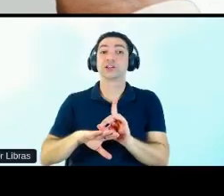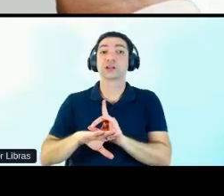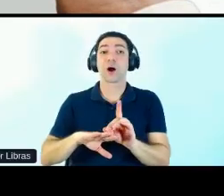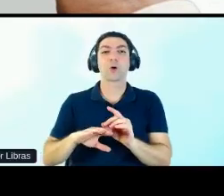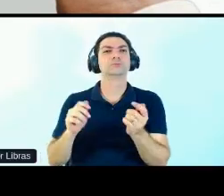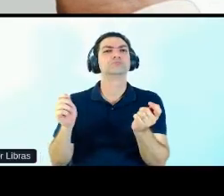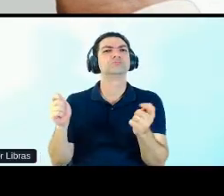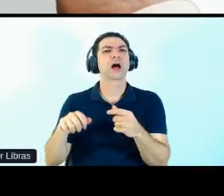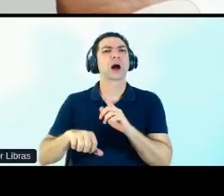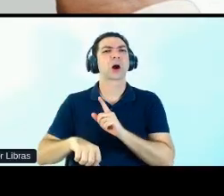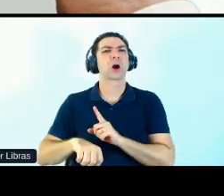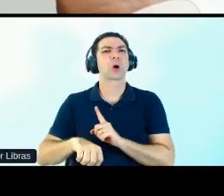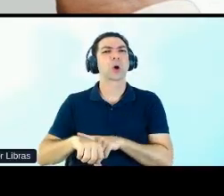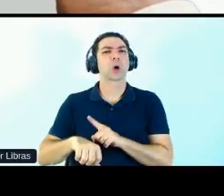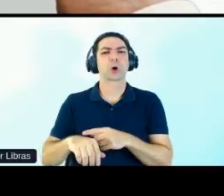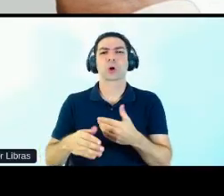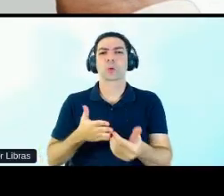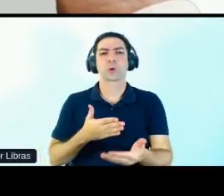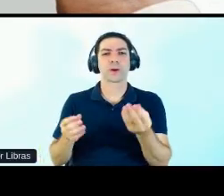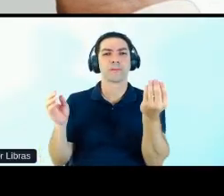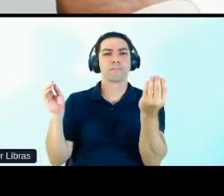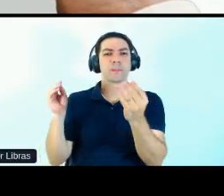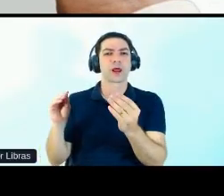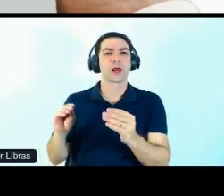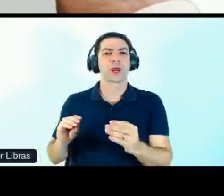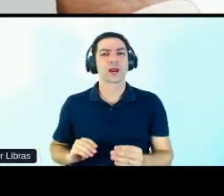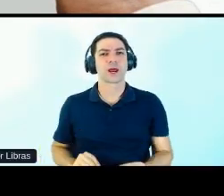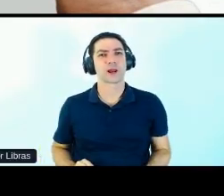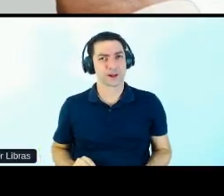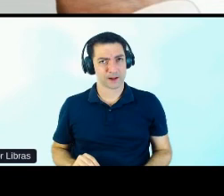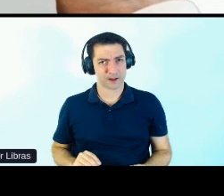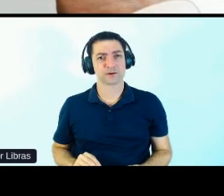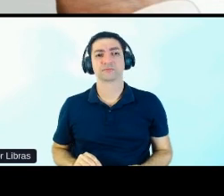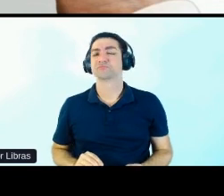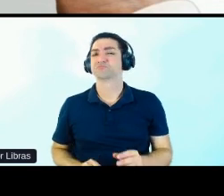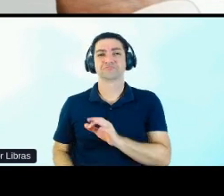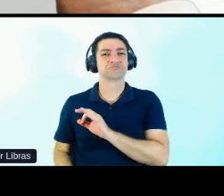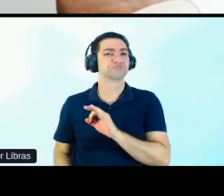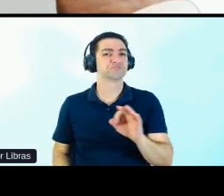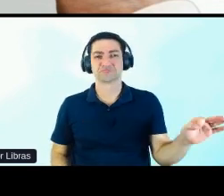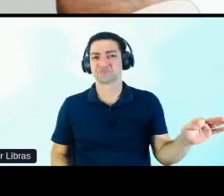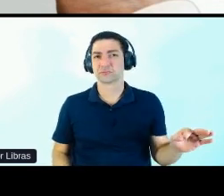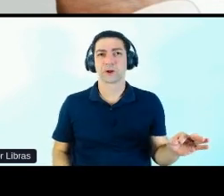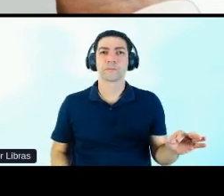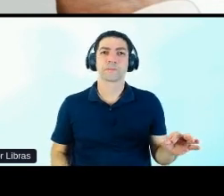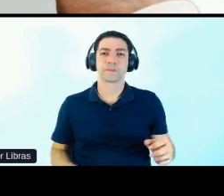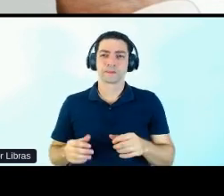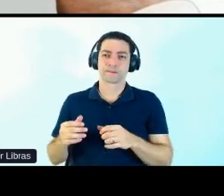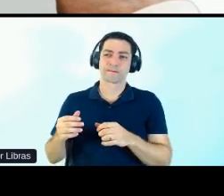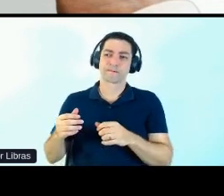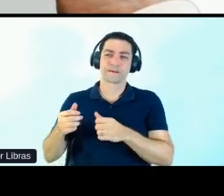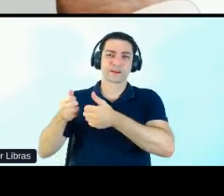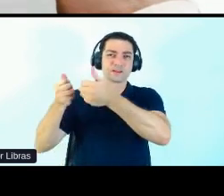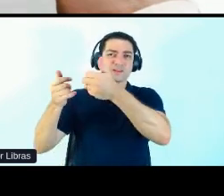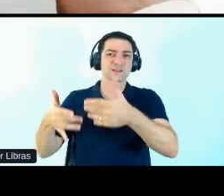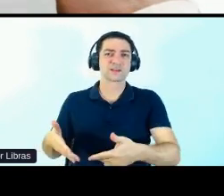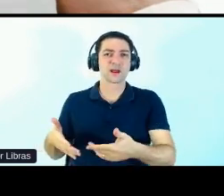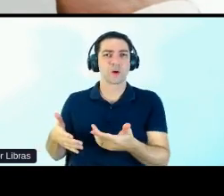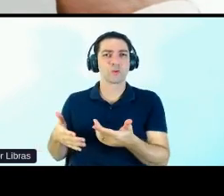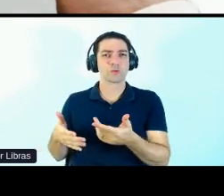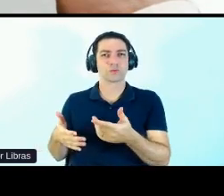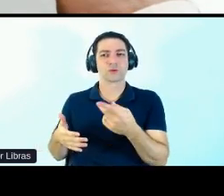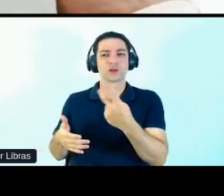alguma versão em voz, uma descrição em voz do que é aquele produto. Fica muito